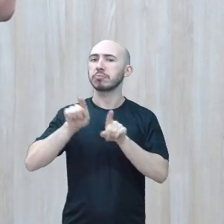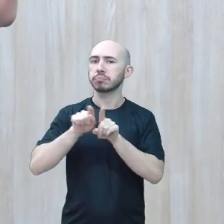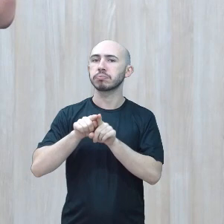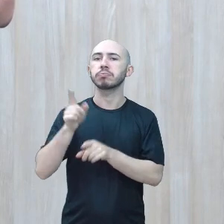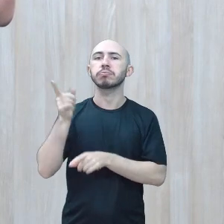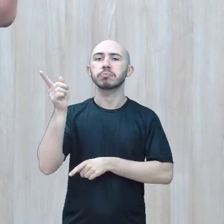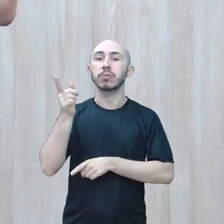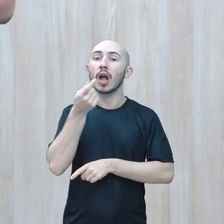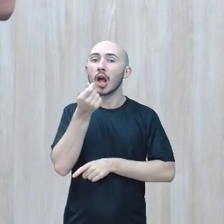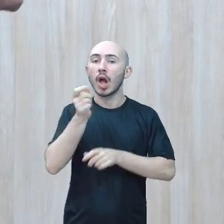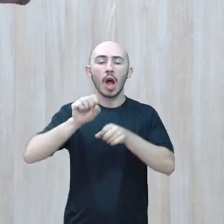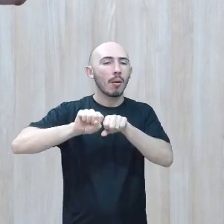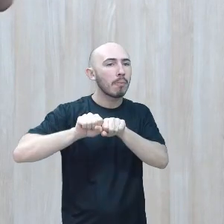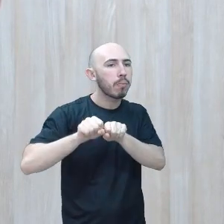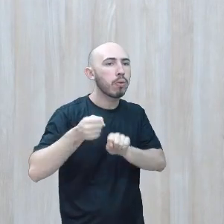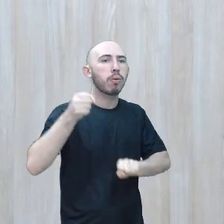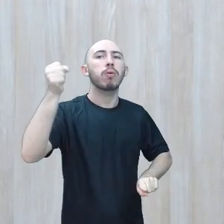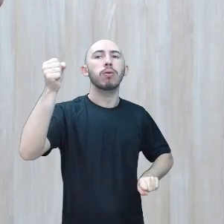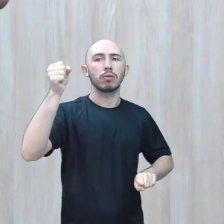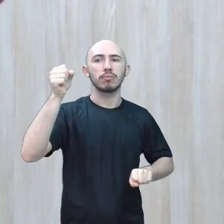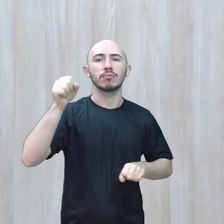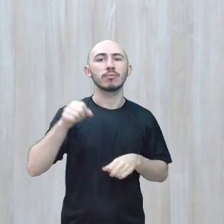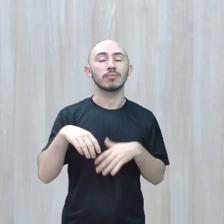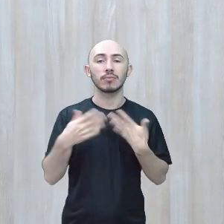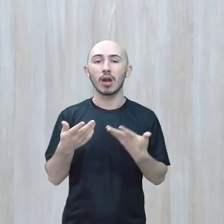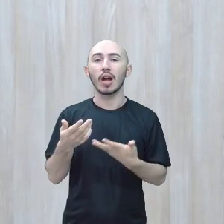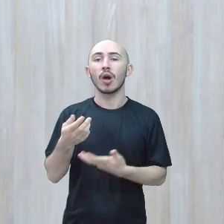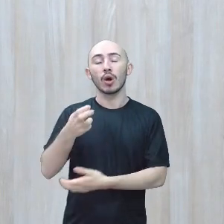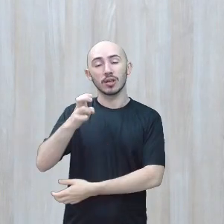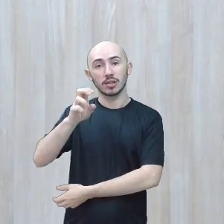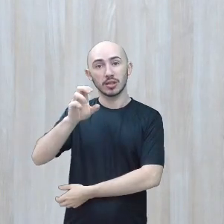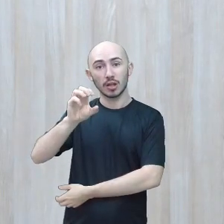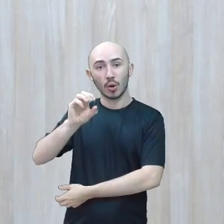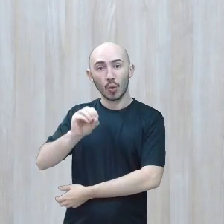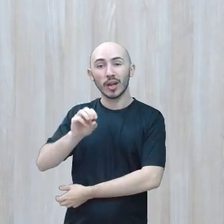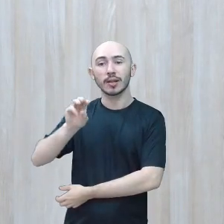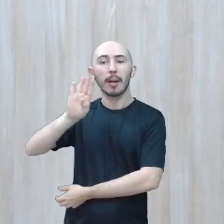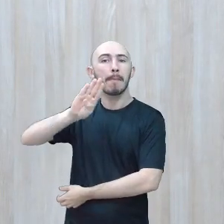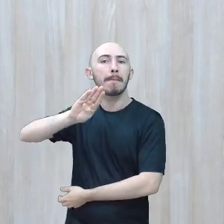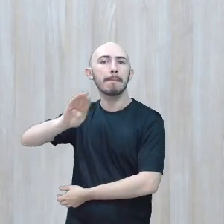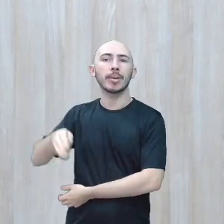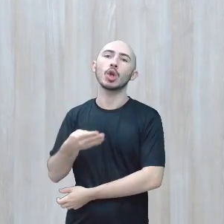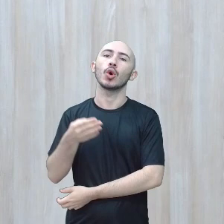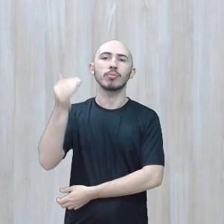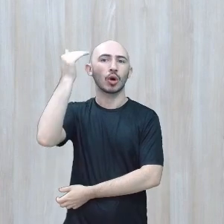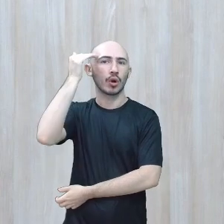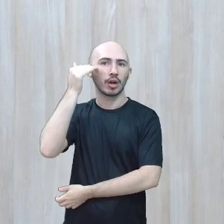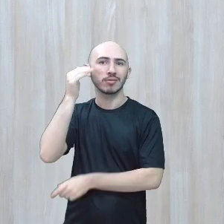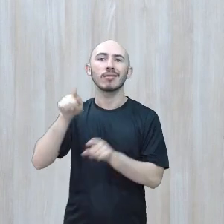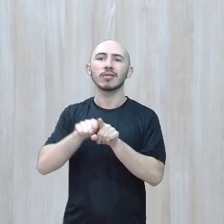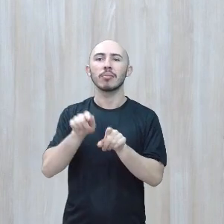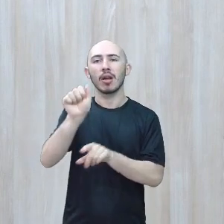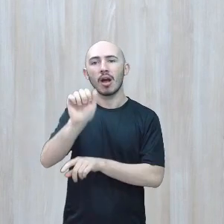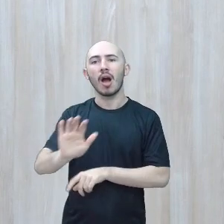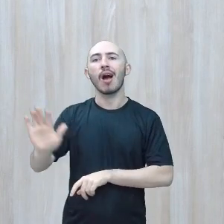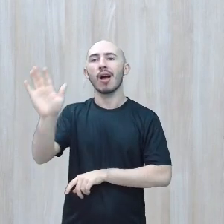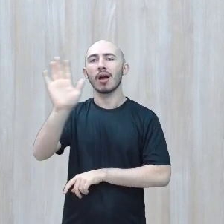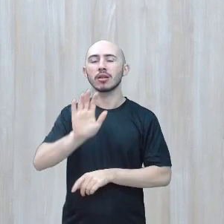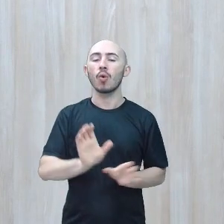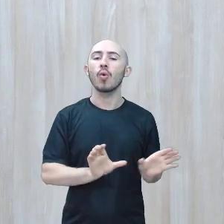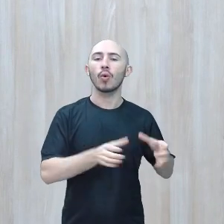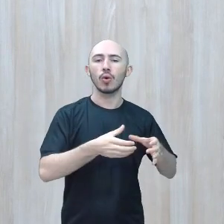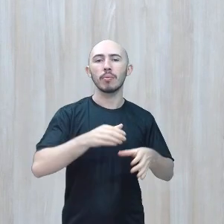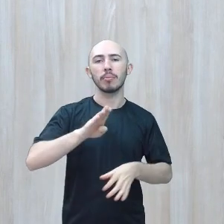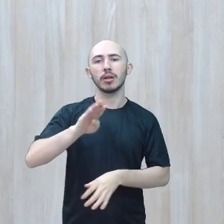50 bilhões para a Coreia do Sul e para a Ásia em geral. Inclusive, a banda BTS, né?